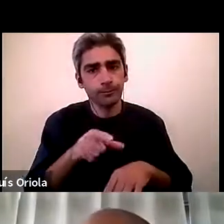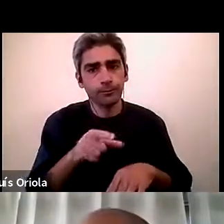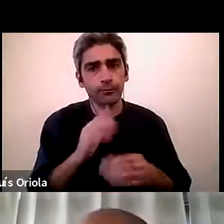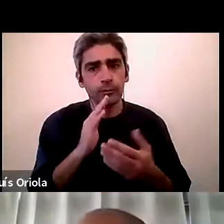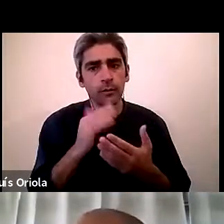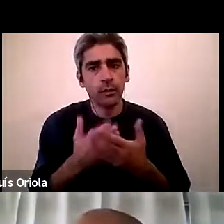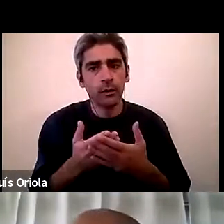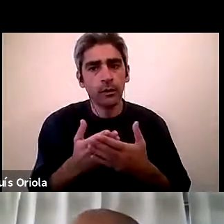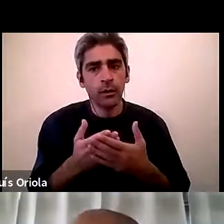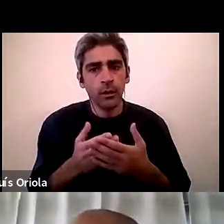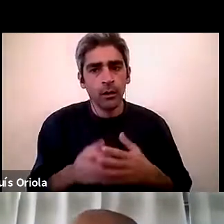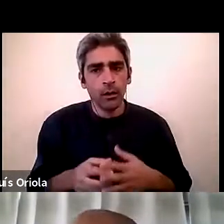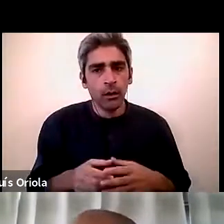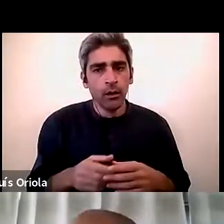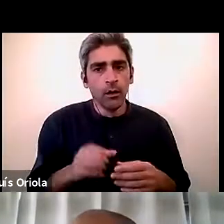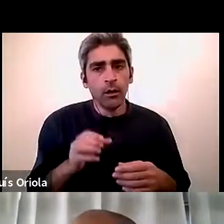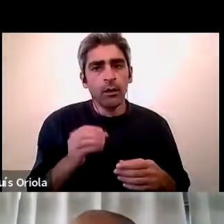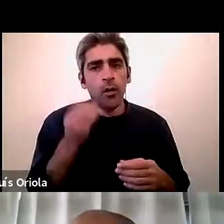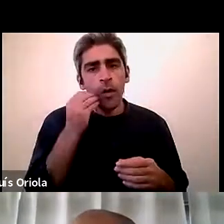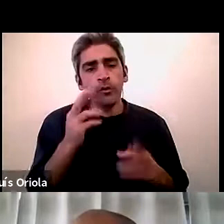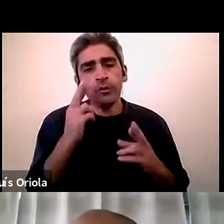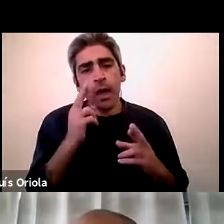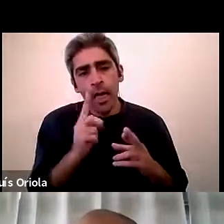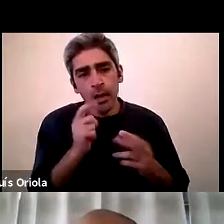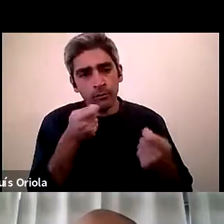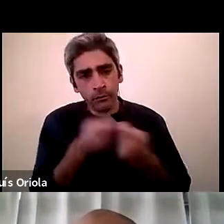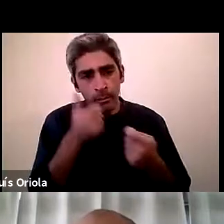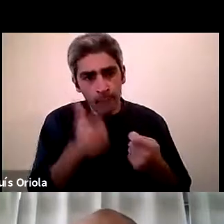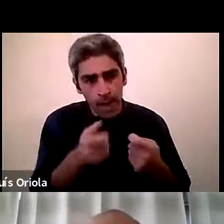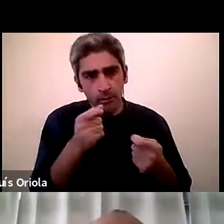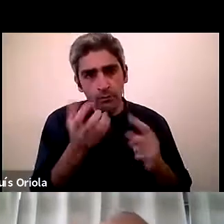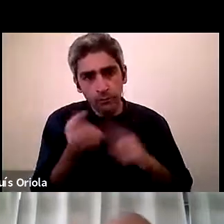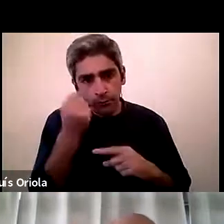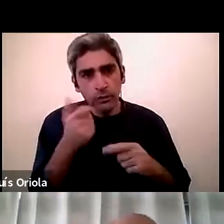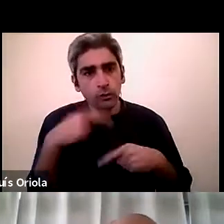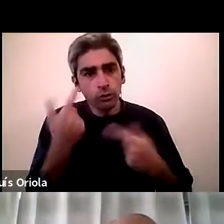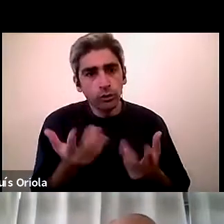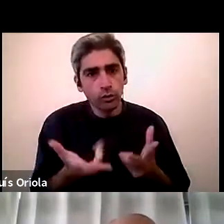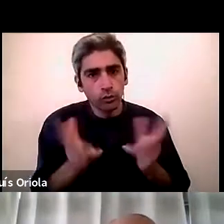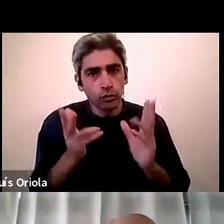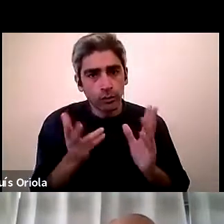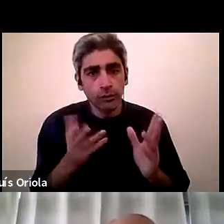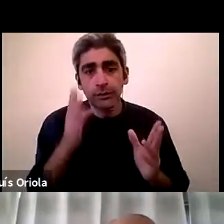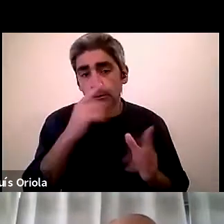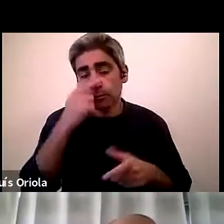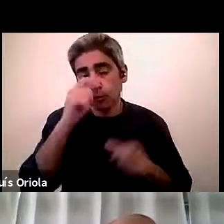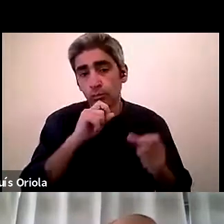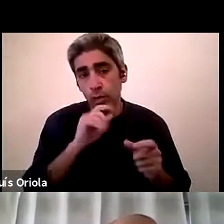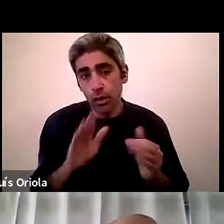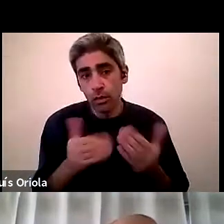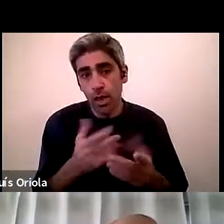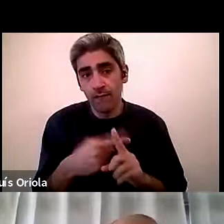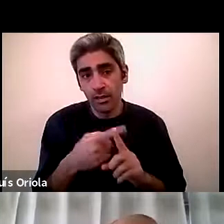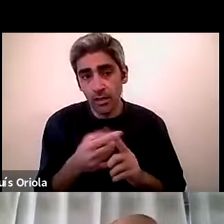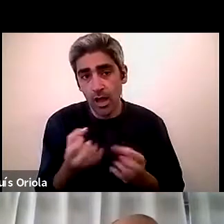serão conforme o esperado depois da sua disponibilização? Se as pessoas puderem de facto potenciar estas